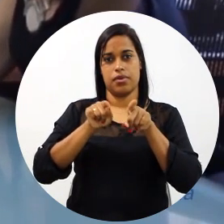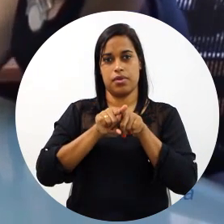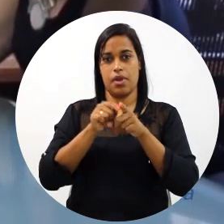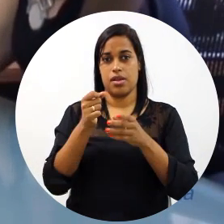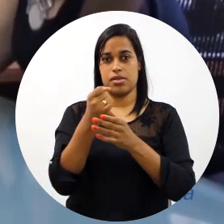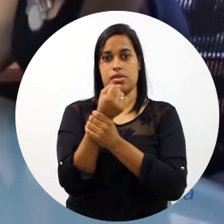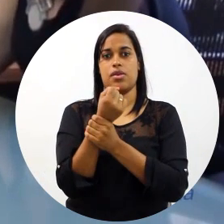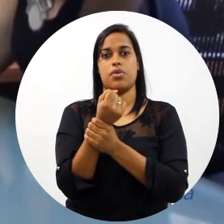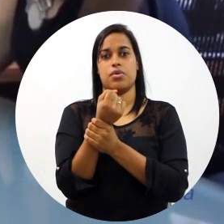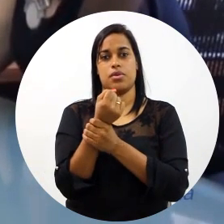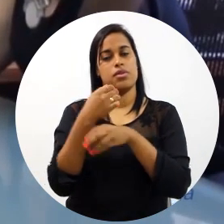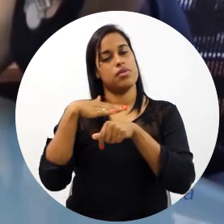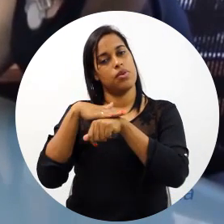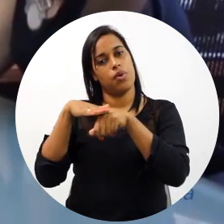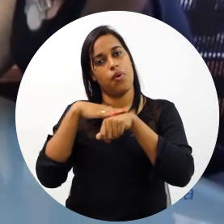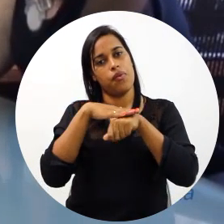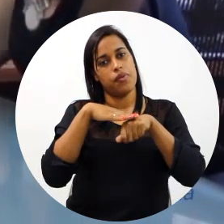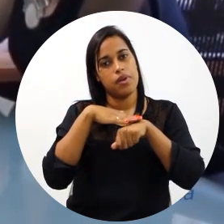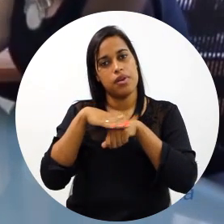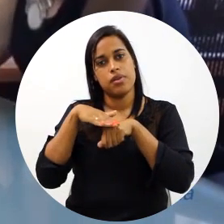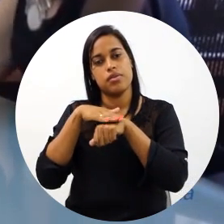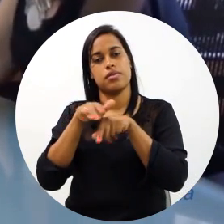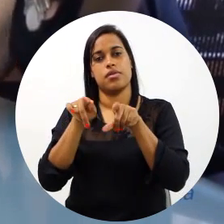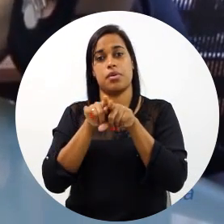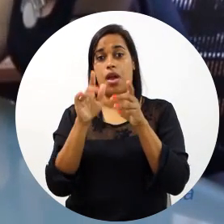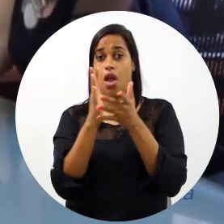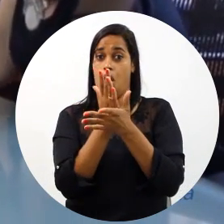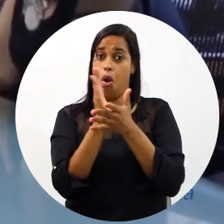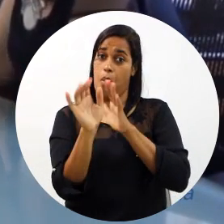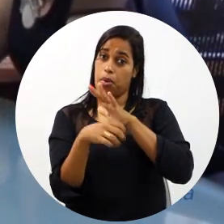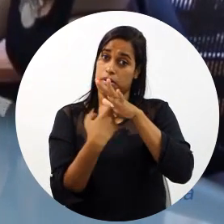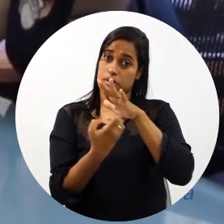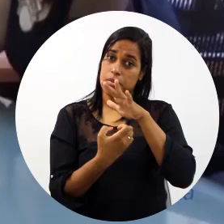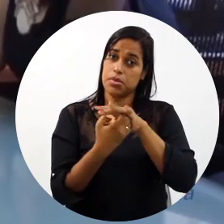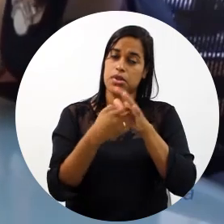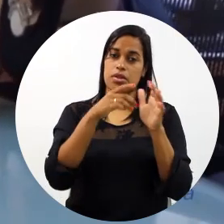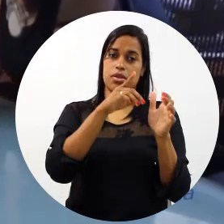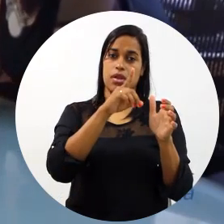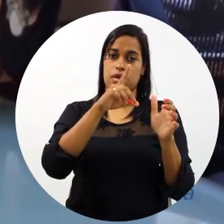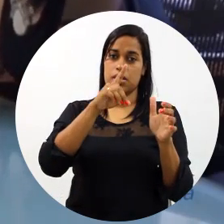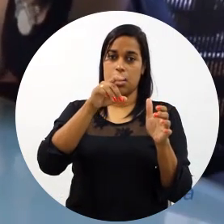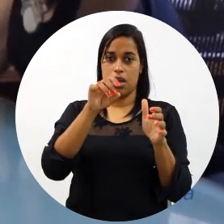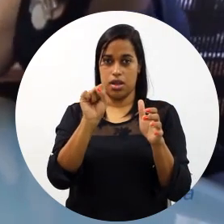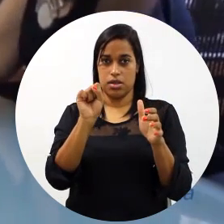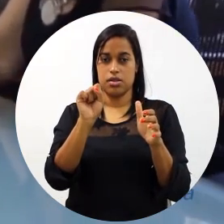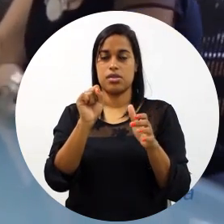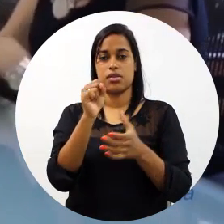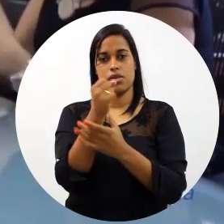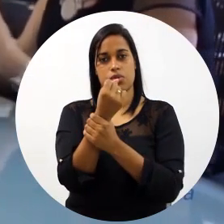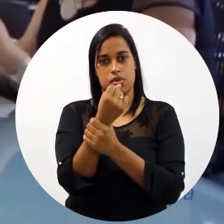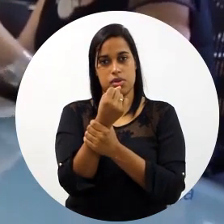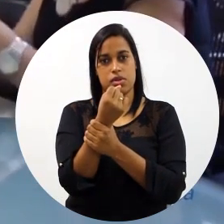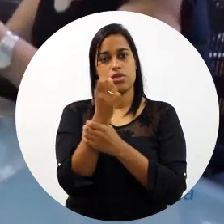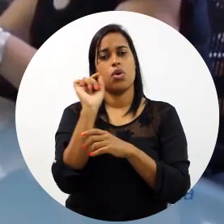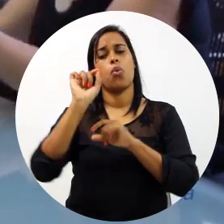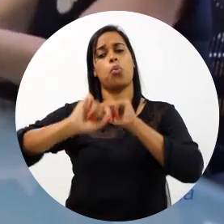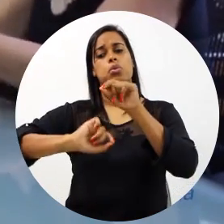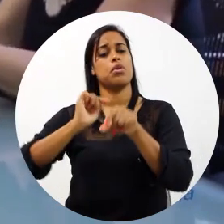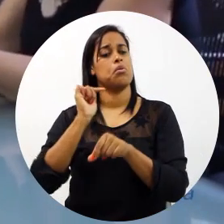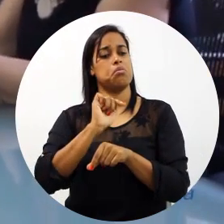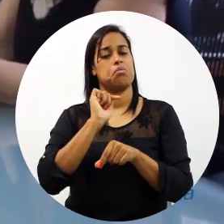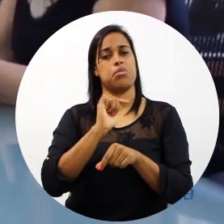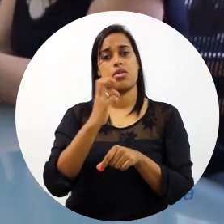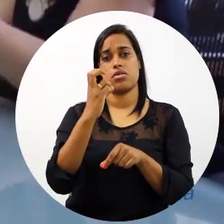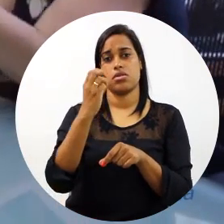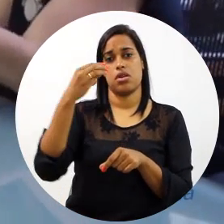da segurança com diálogos. Então, algumas empresas chamam de DDS, Diálogo Direto de Segurança, né? Então, assim, o que é isso?